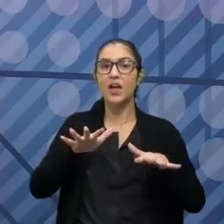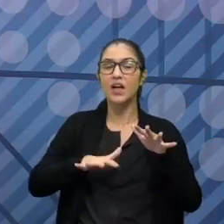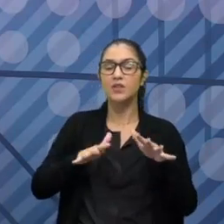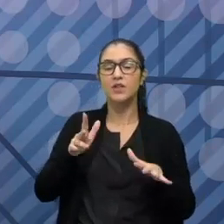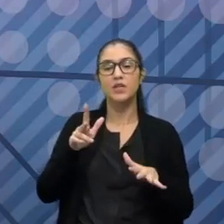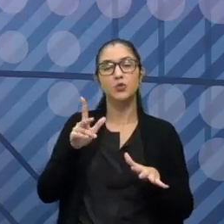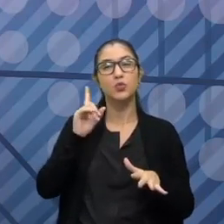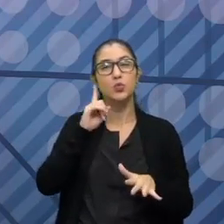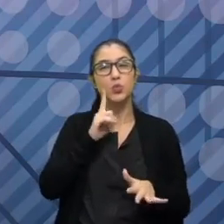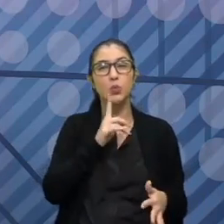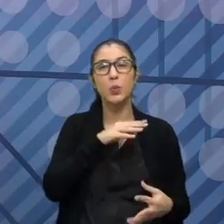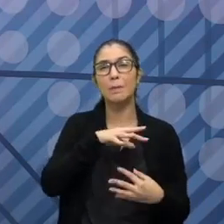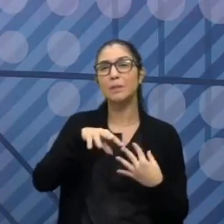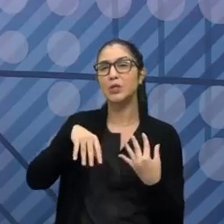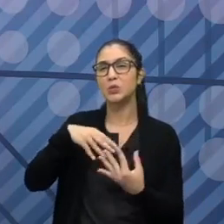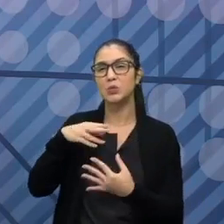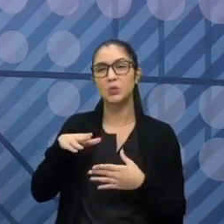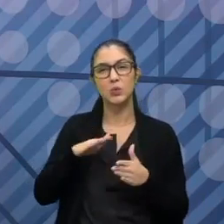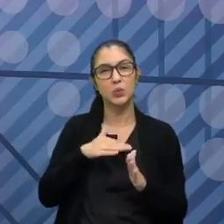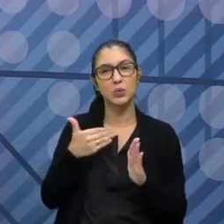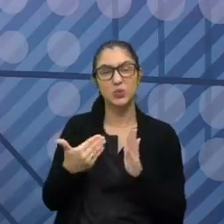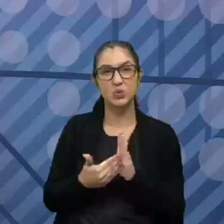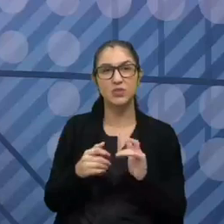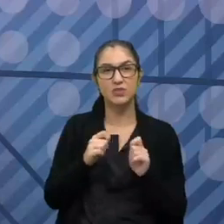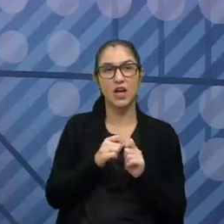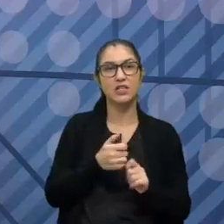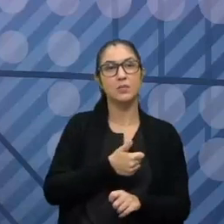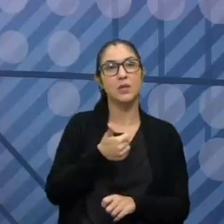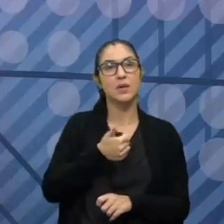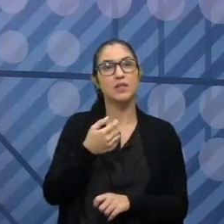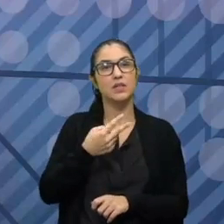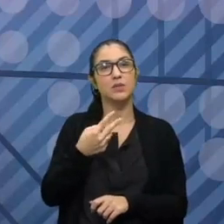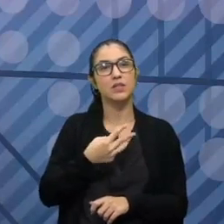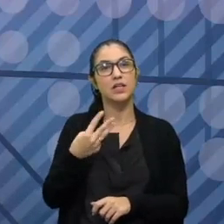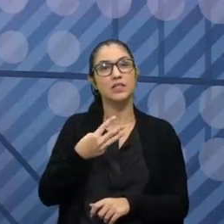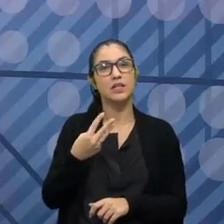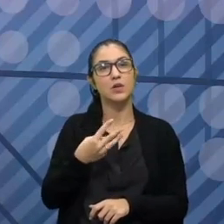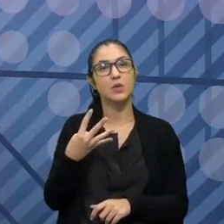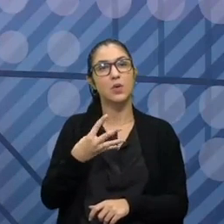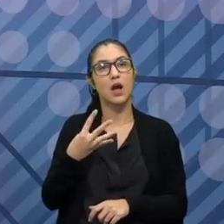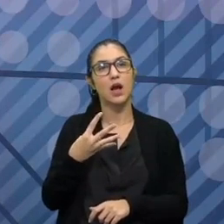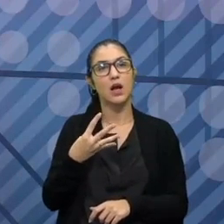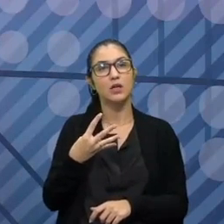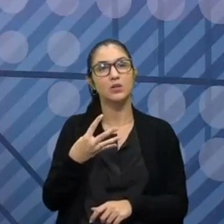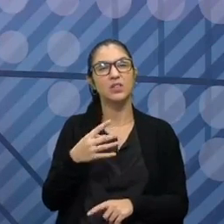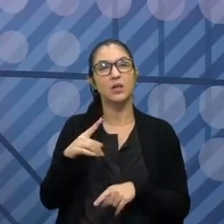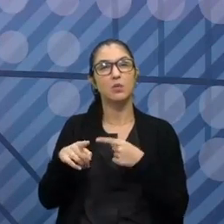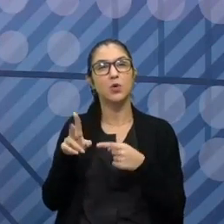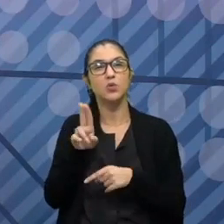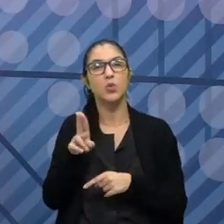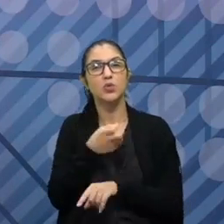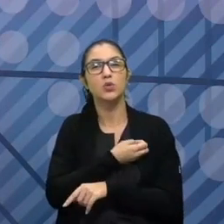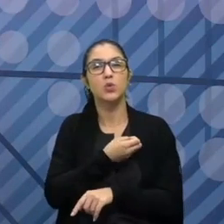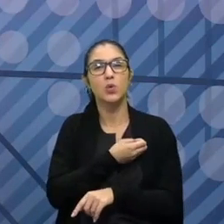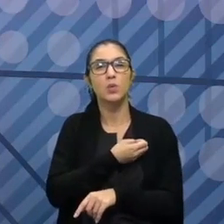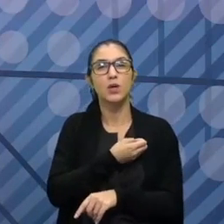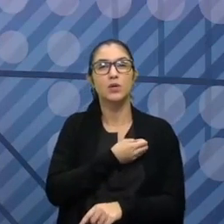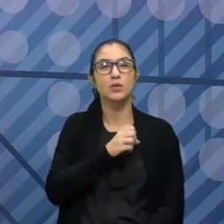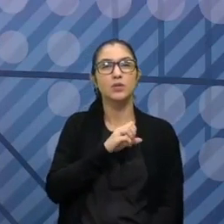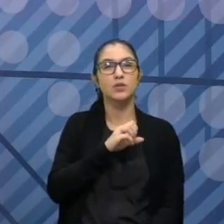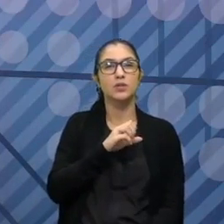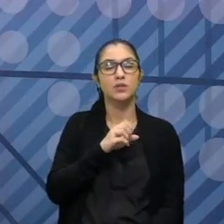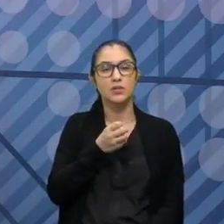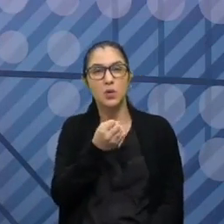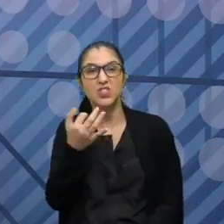surdo mistura todos esses. Ele faz o primeiro, o segundo, ele faz o terceiro, o quarto, aí ele usa os números cardinais para